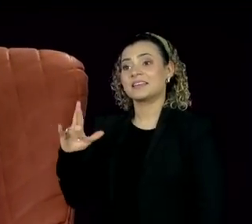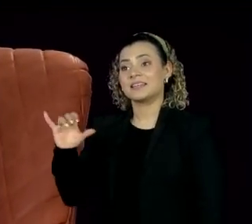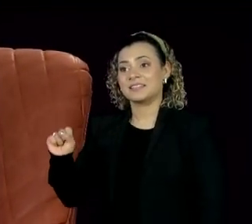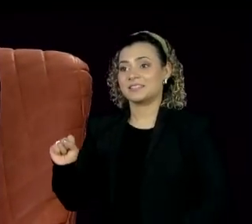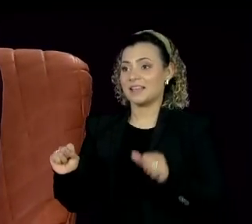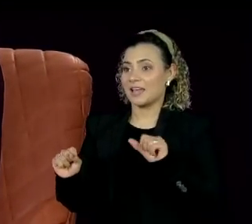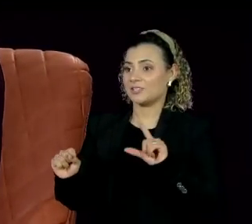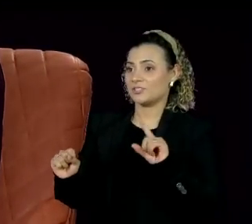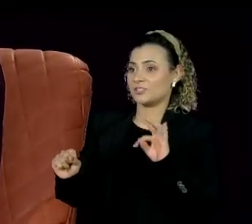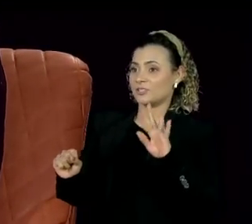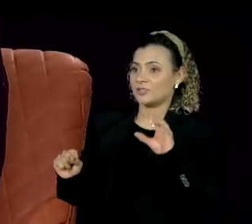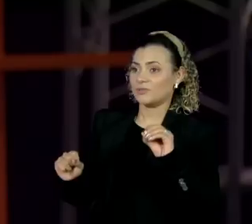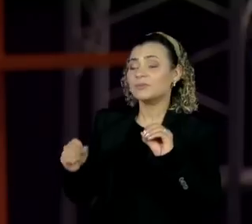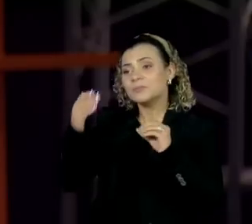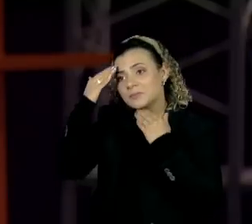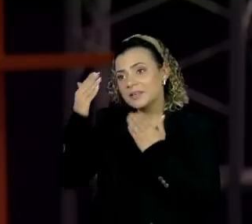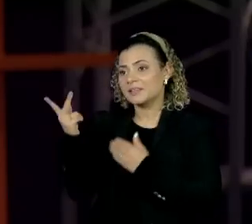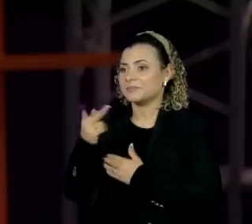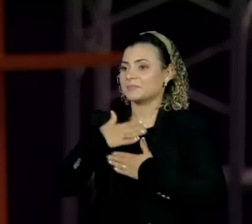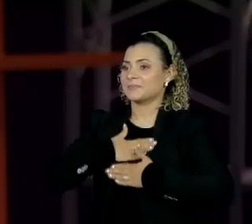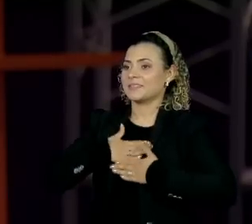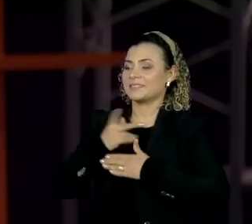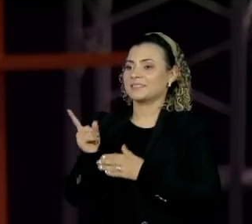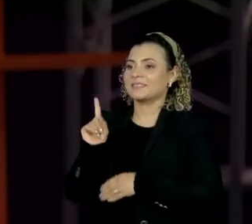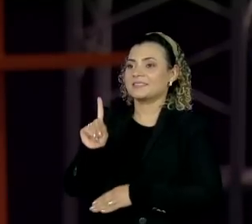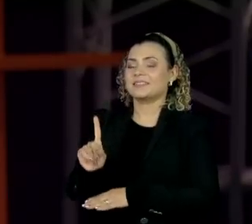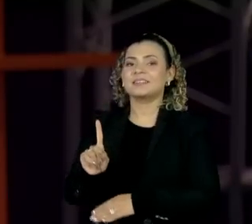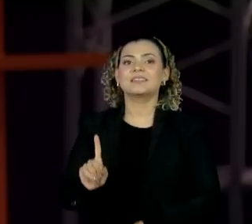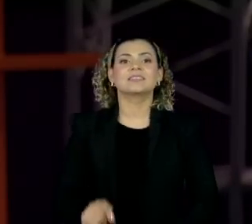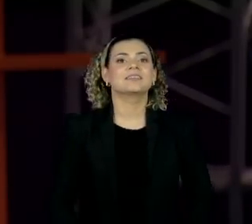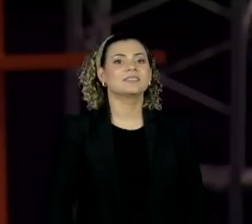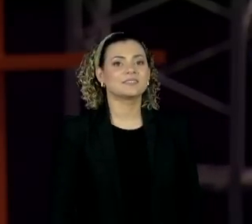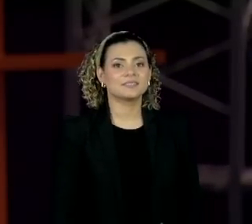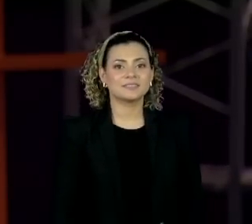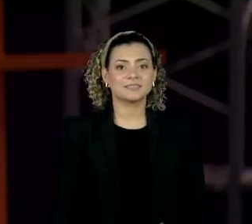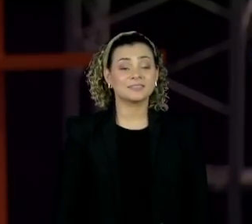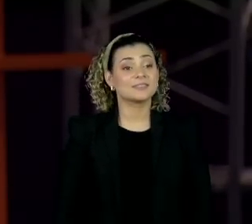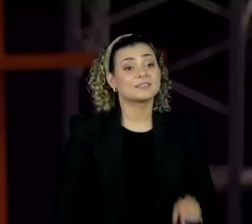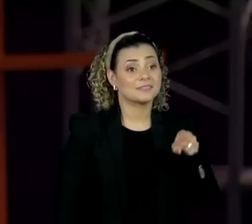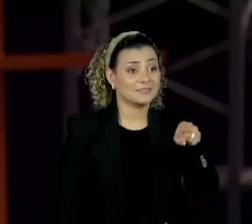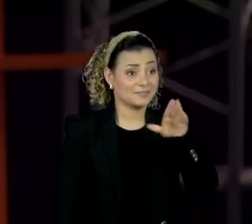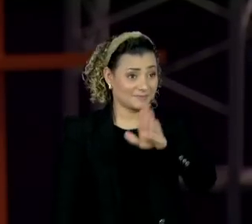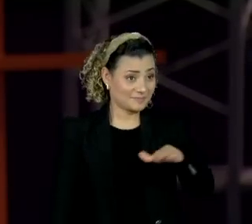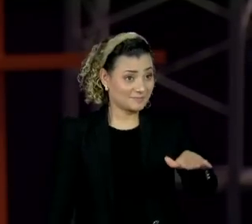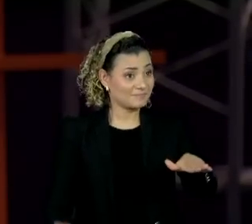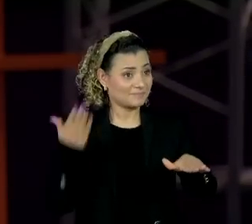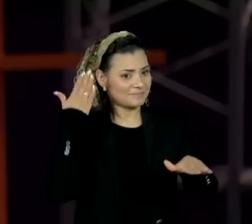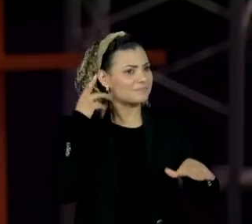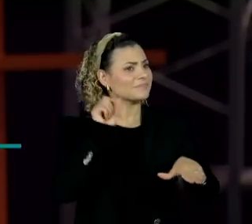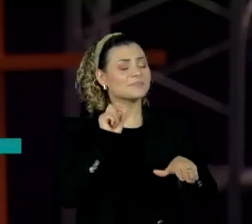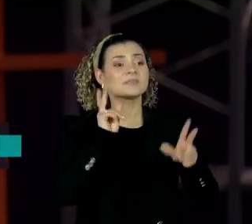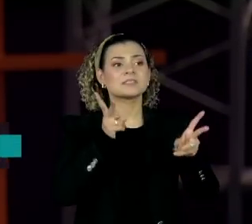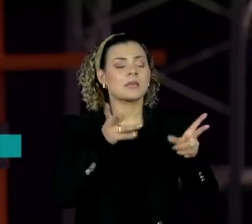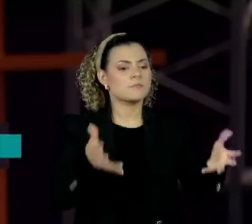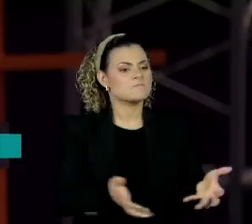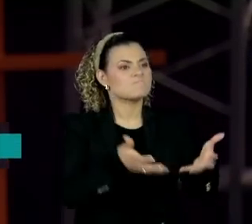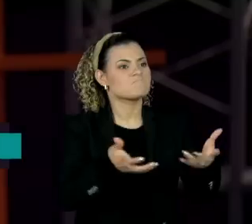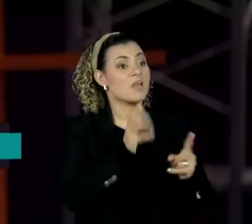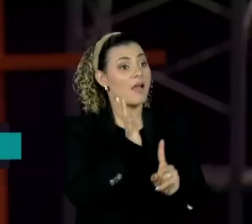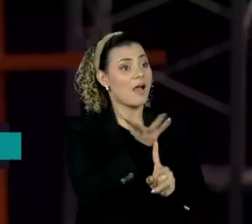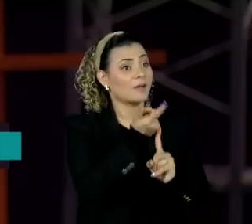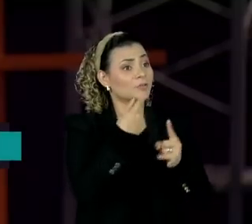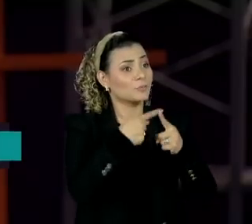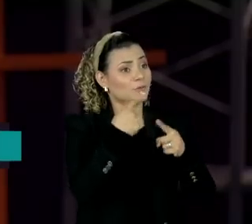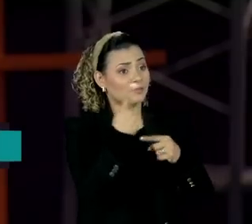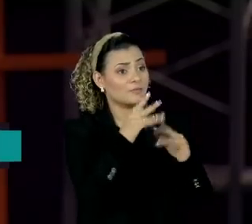aqui com vocês. Fernanda, você foi uma dessas crianças que receberam muitos estímulos para a arte, né? Por conta de uma família